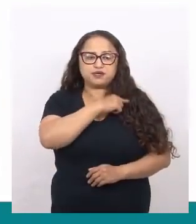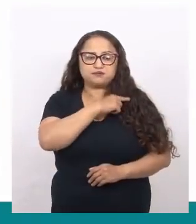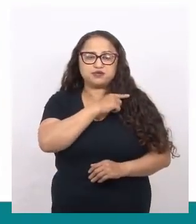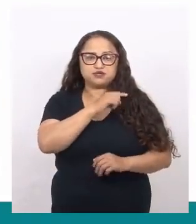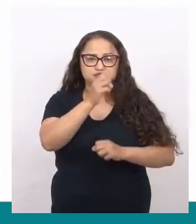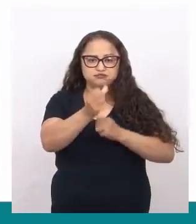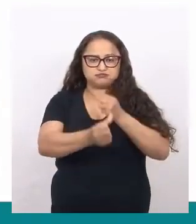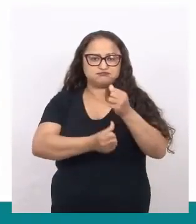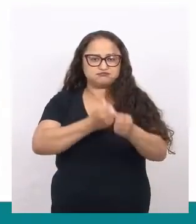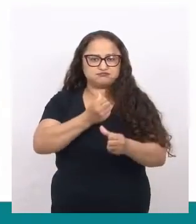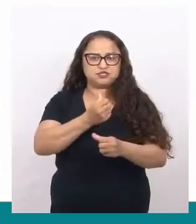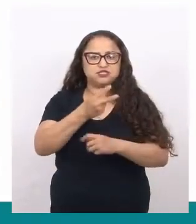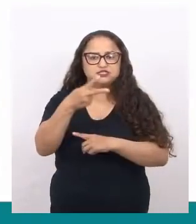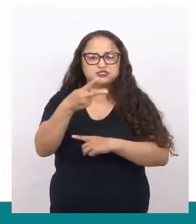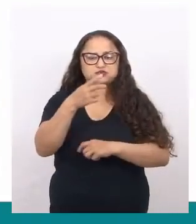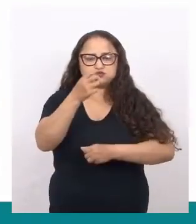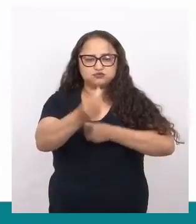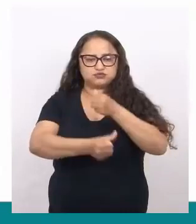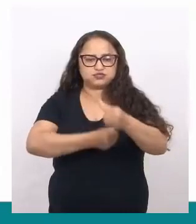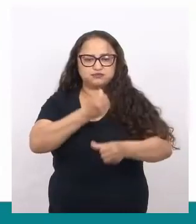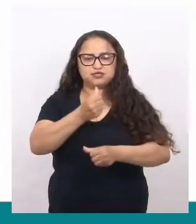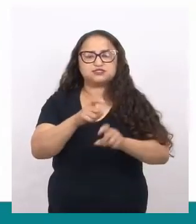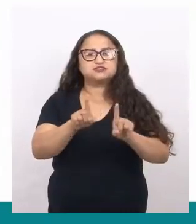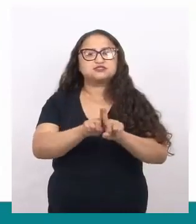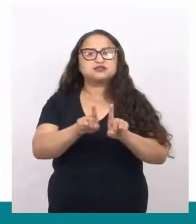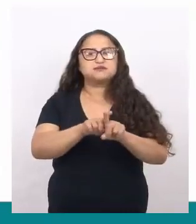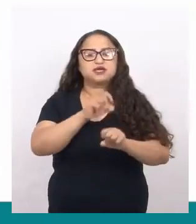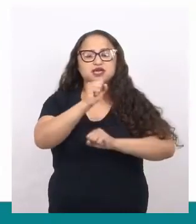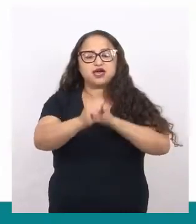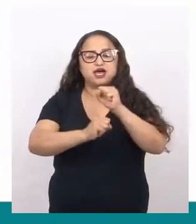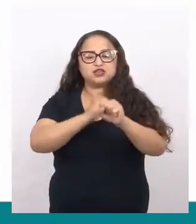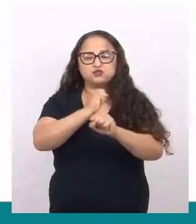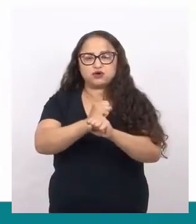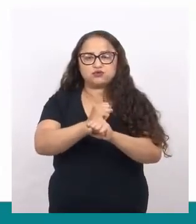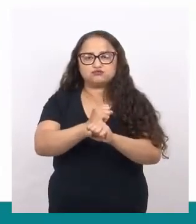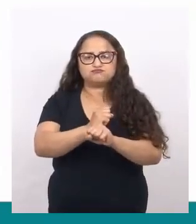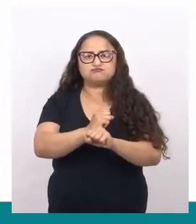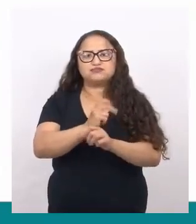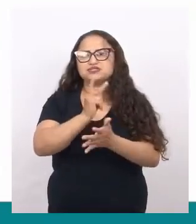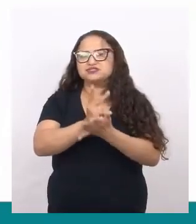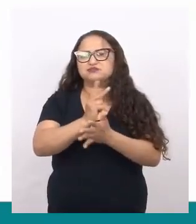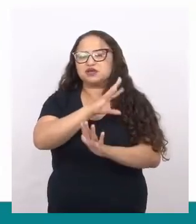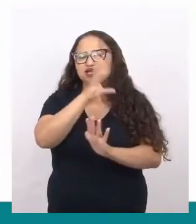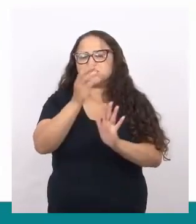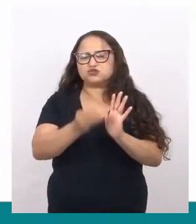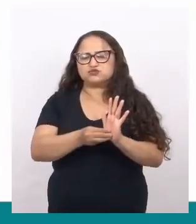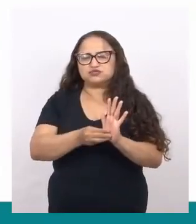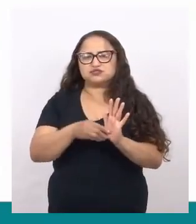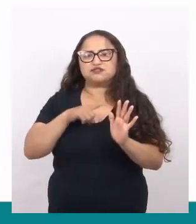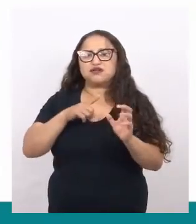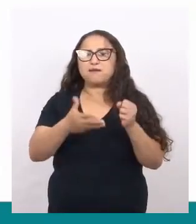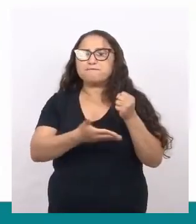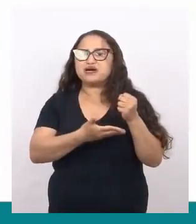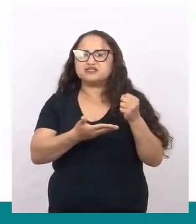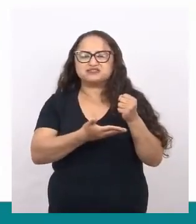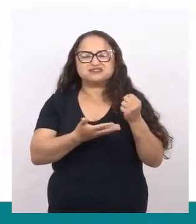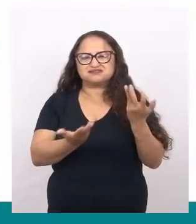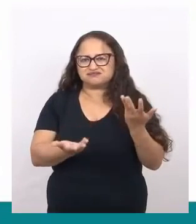semestre, segundo semestre e anual. O que vai mudar? Anual é toda a nossa formação geral básica.